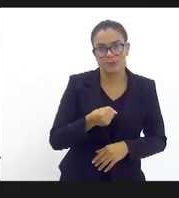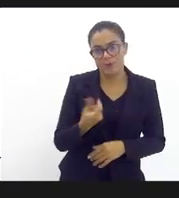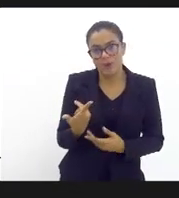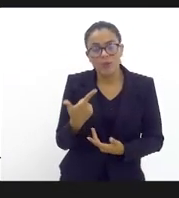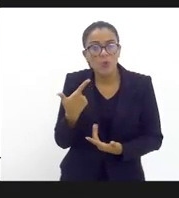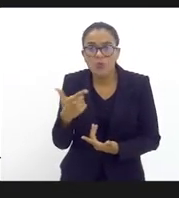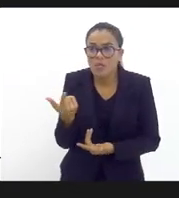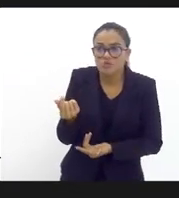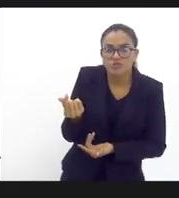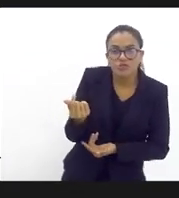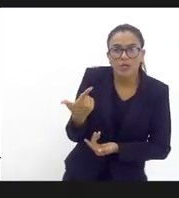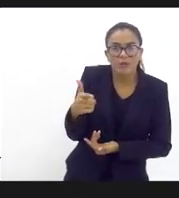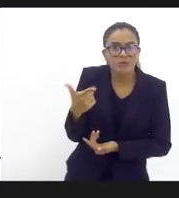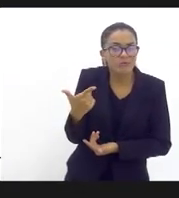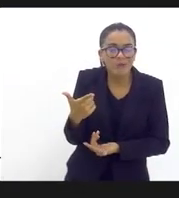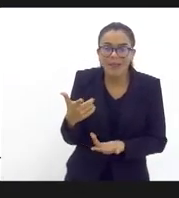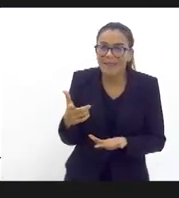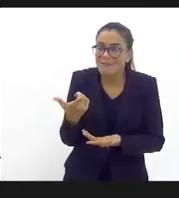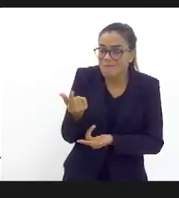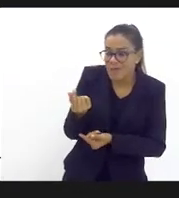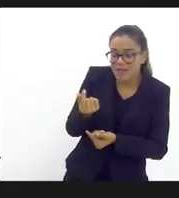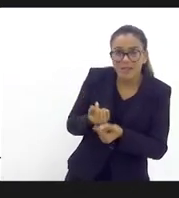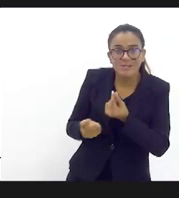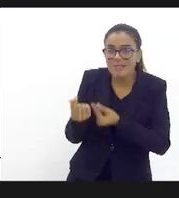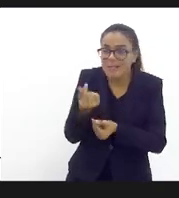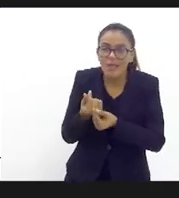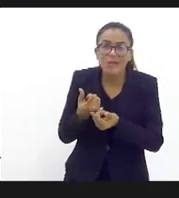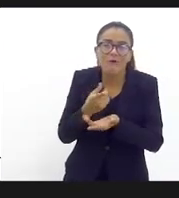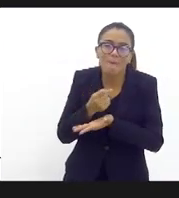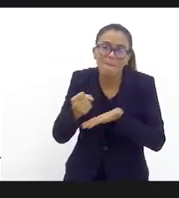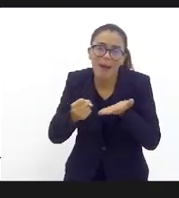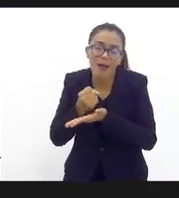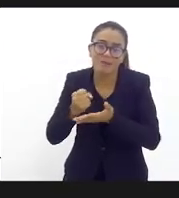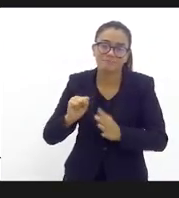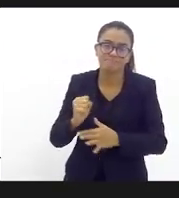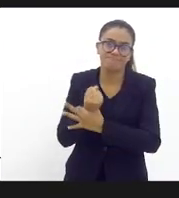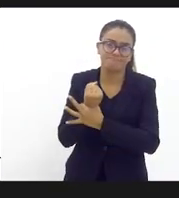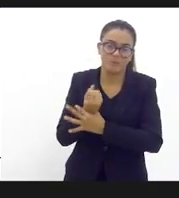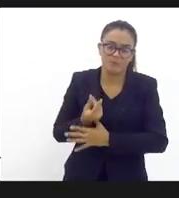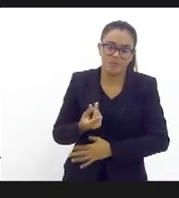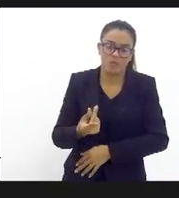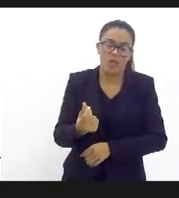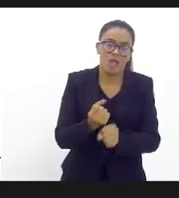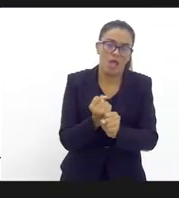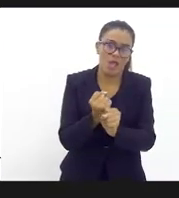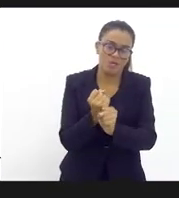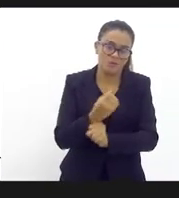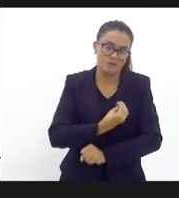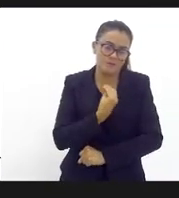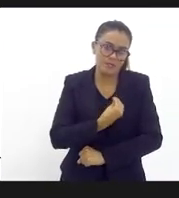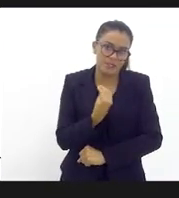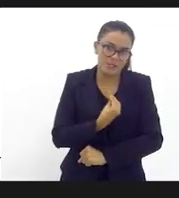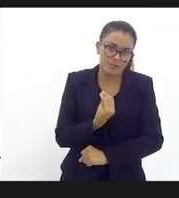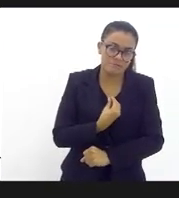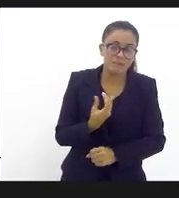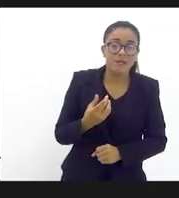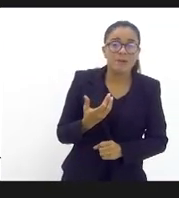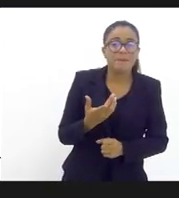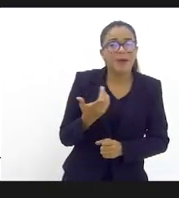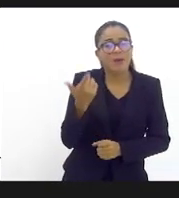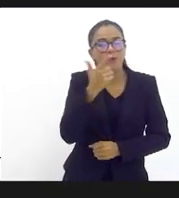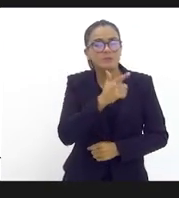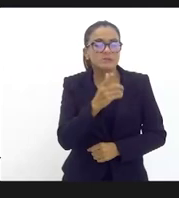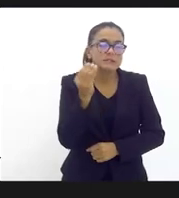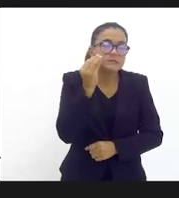tem uma possibilidade de ter um financeiro minimamente viável e seguro durante alguns longos anos de vida para sequer